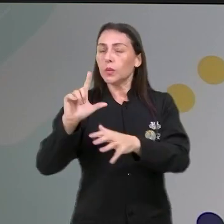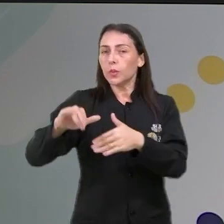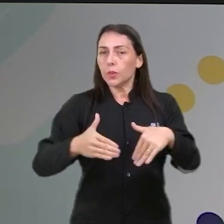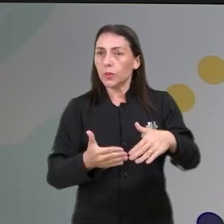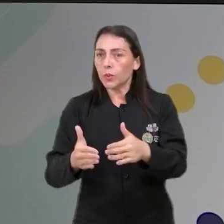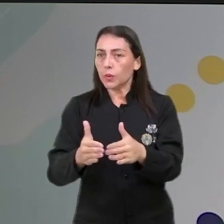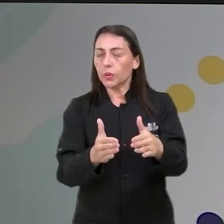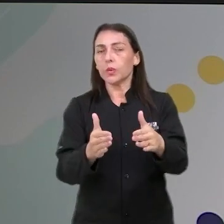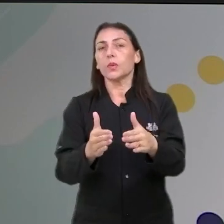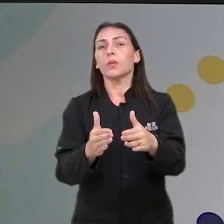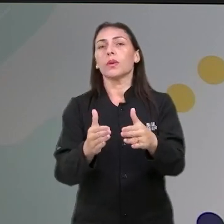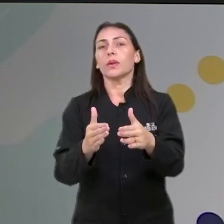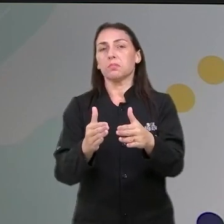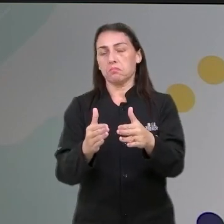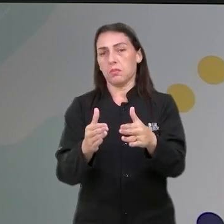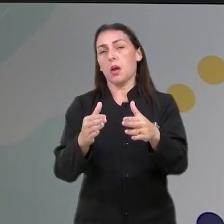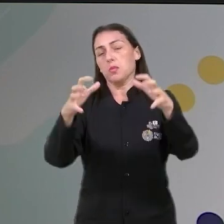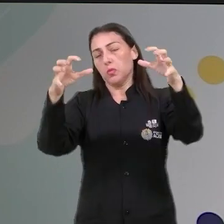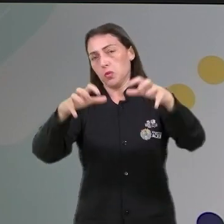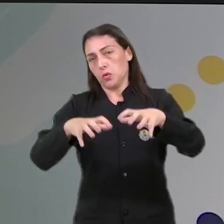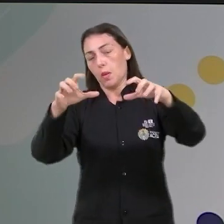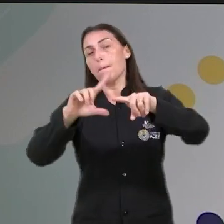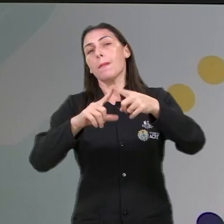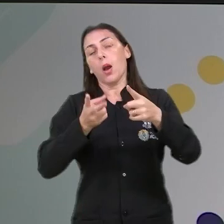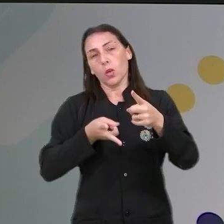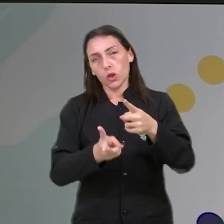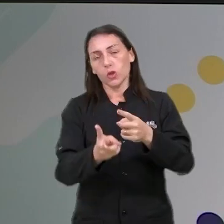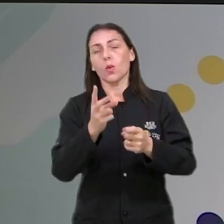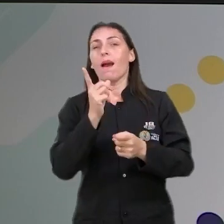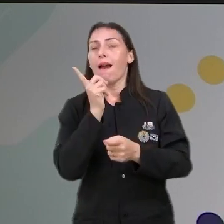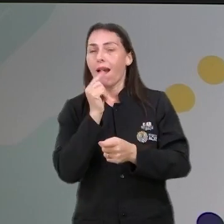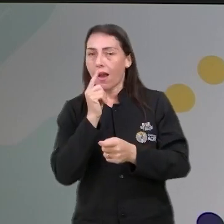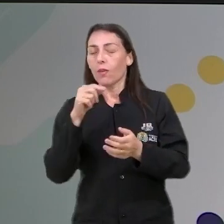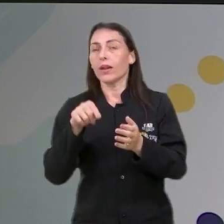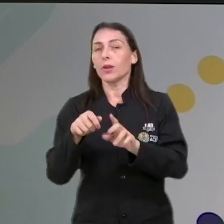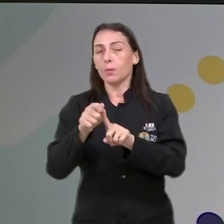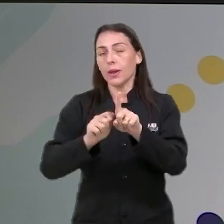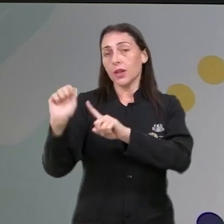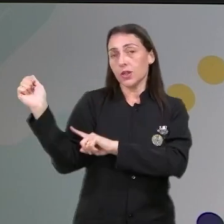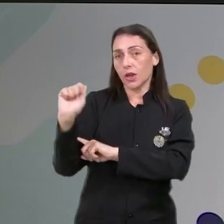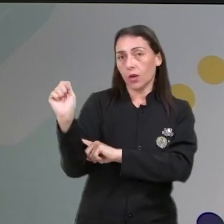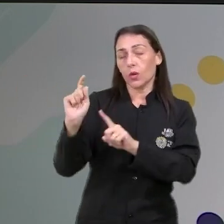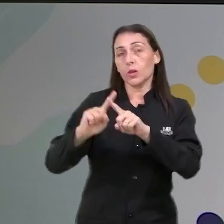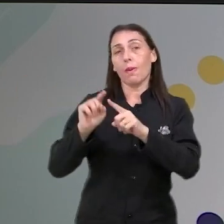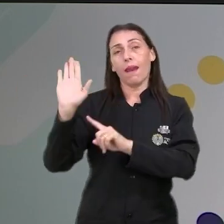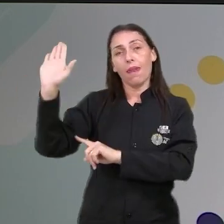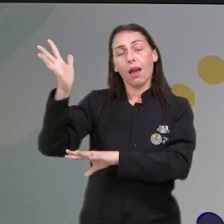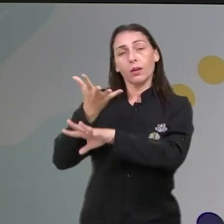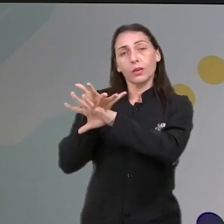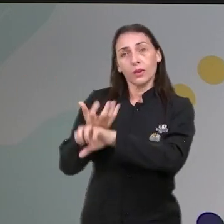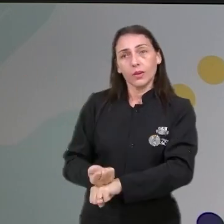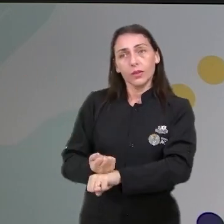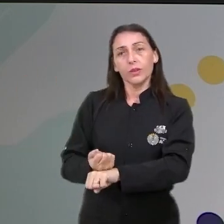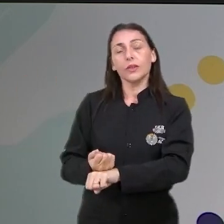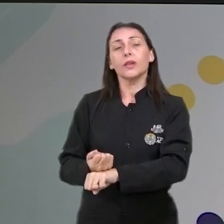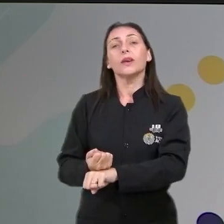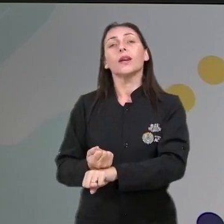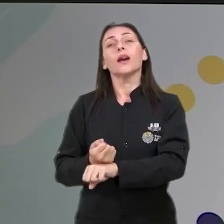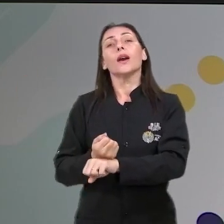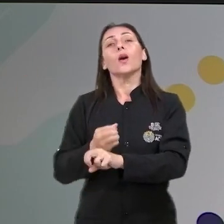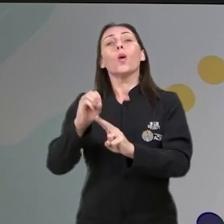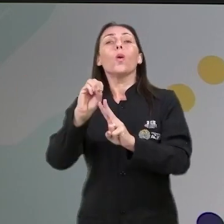aí considerável sem chuva durante o ano, tá? Que geralmente aqui é lá pelo mês de agosto. Mas lá na Caatinga, como o índice